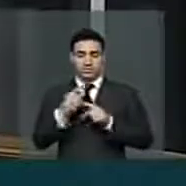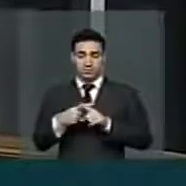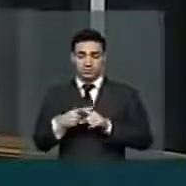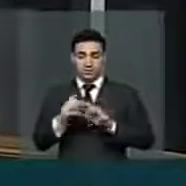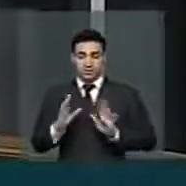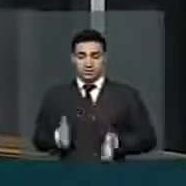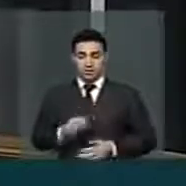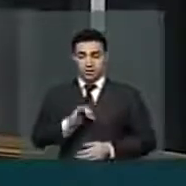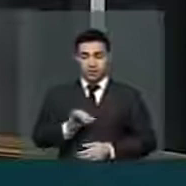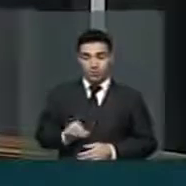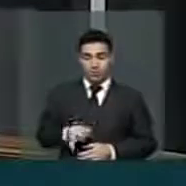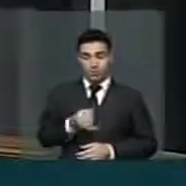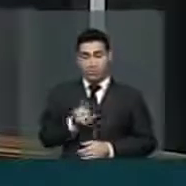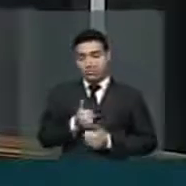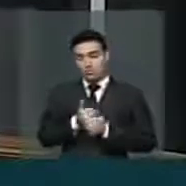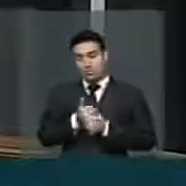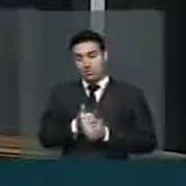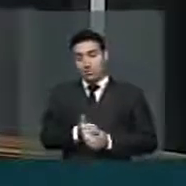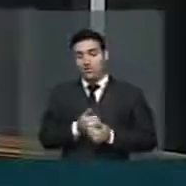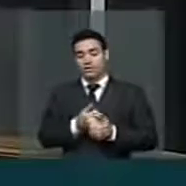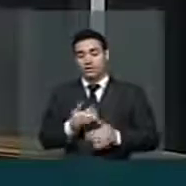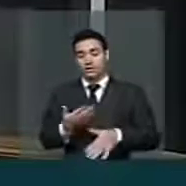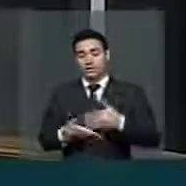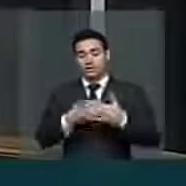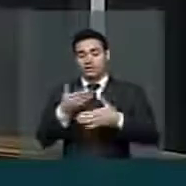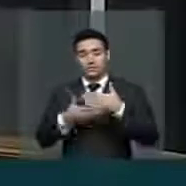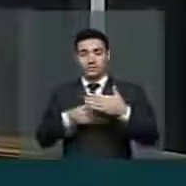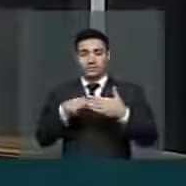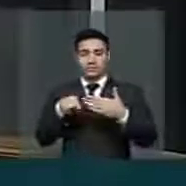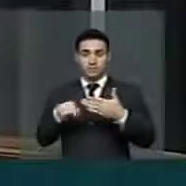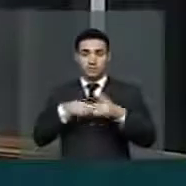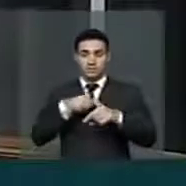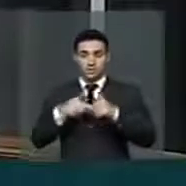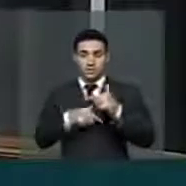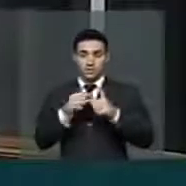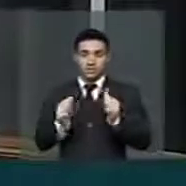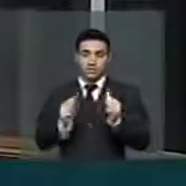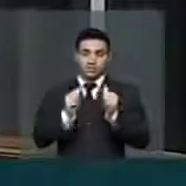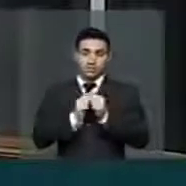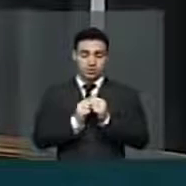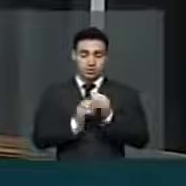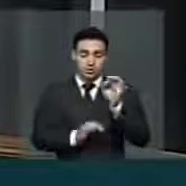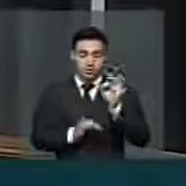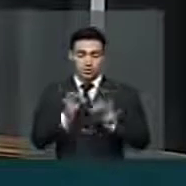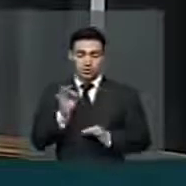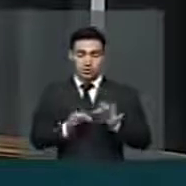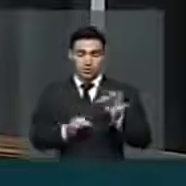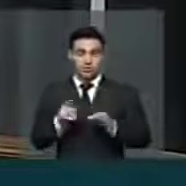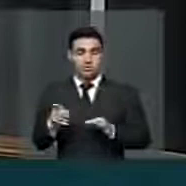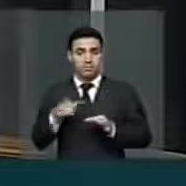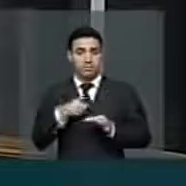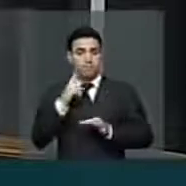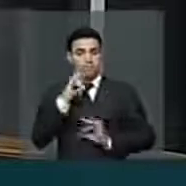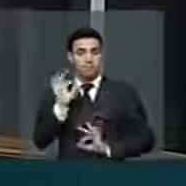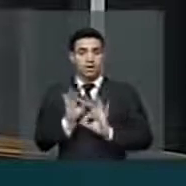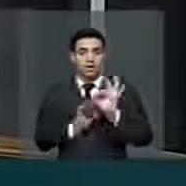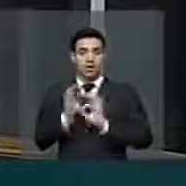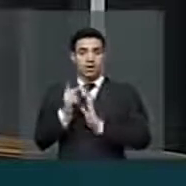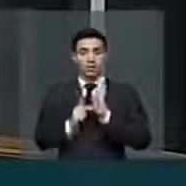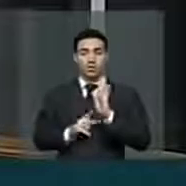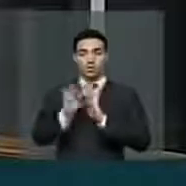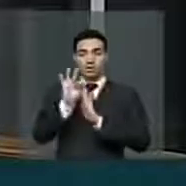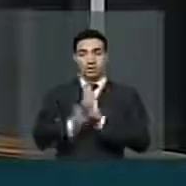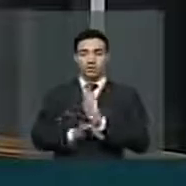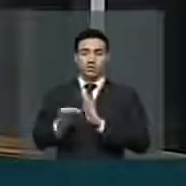de acompanhar o desenvolvimento desse trabalho junto aos juristas que prepararam o novo texto,